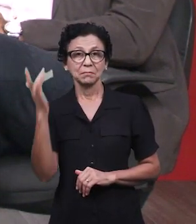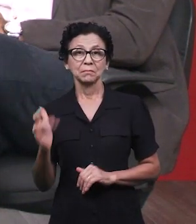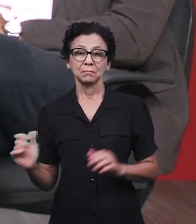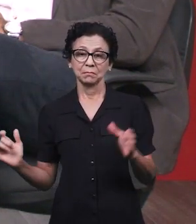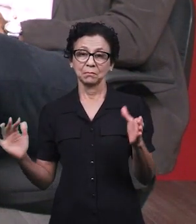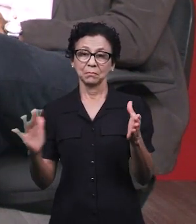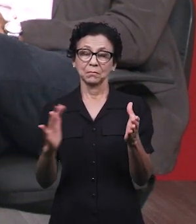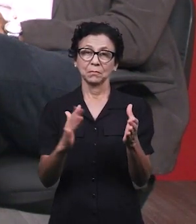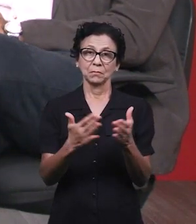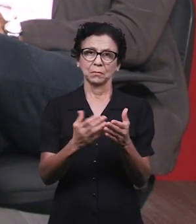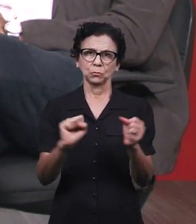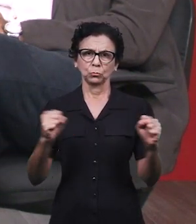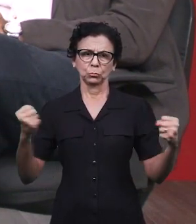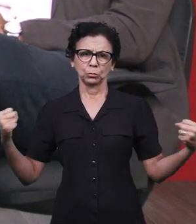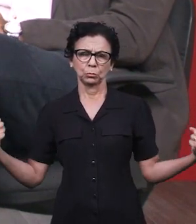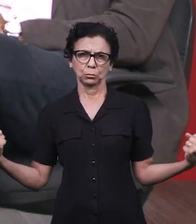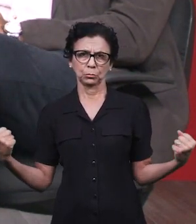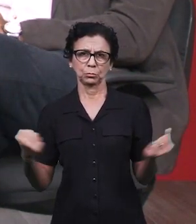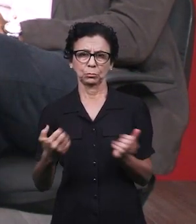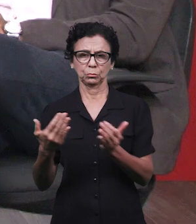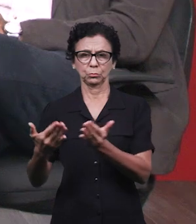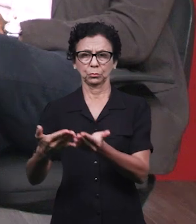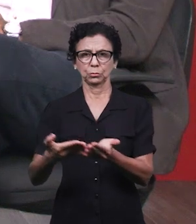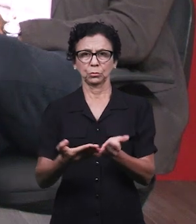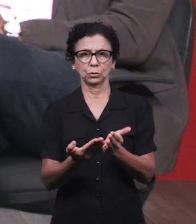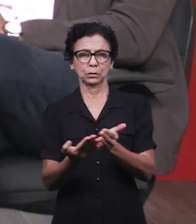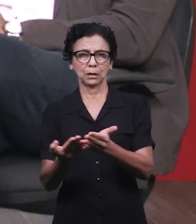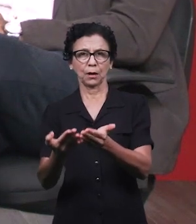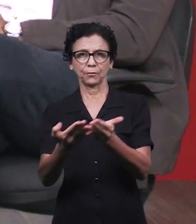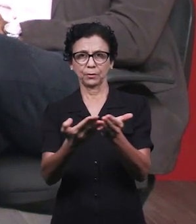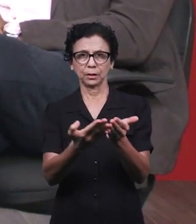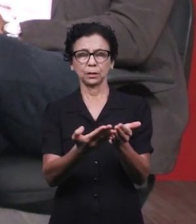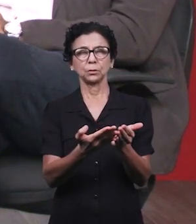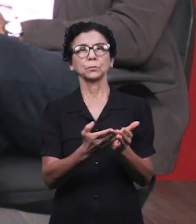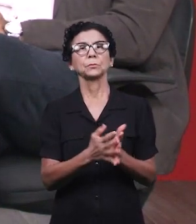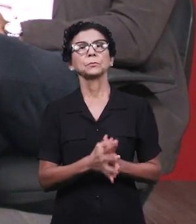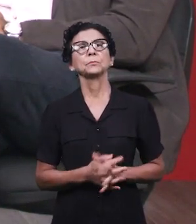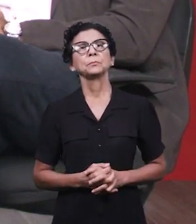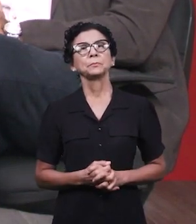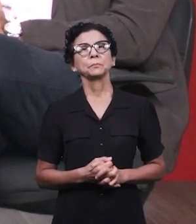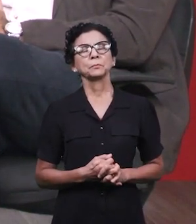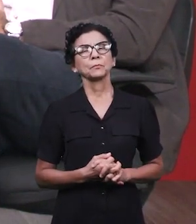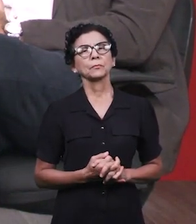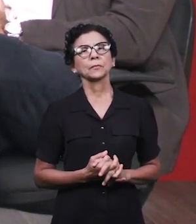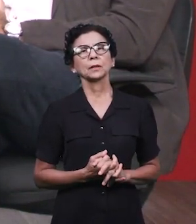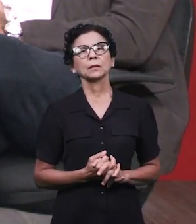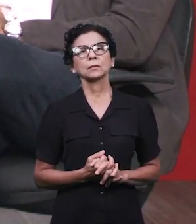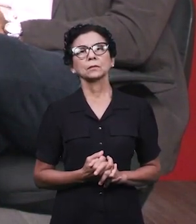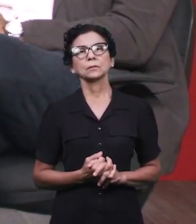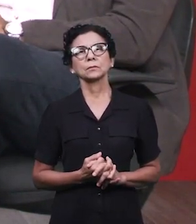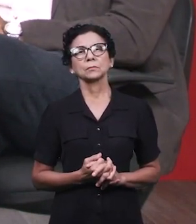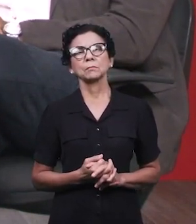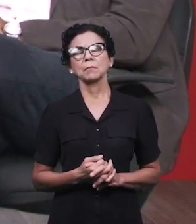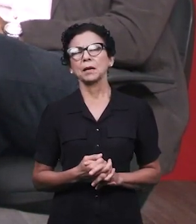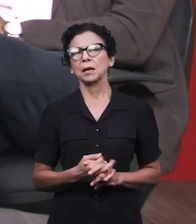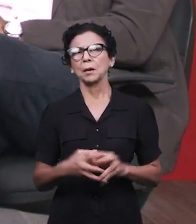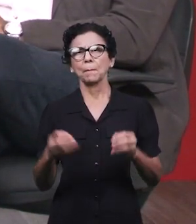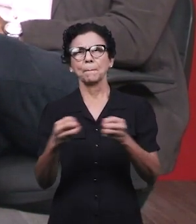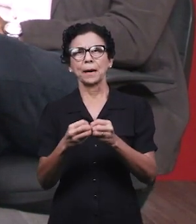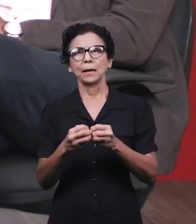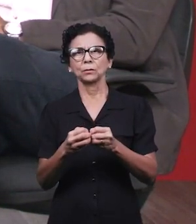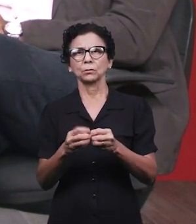transportes de mercadorias. Era muito comum esses navios trafegarem fazendo transporte com cargas